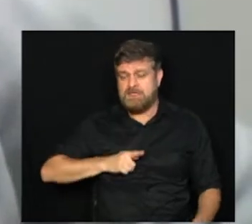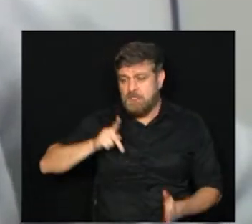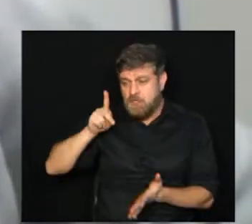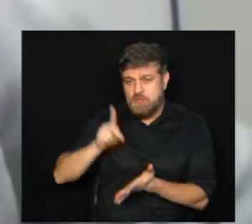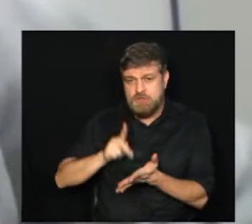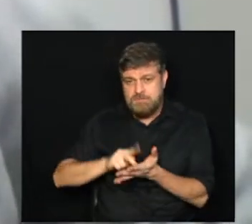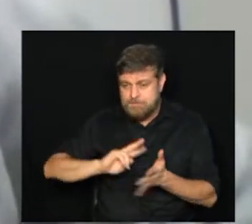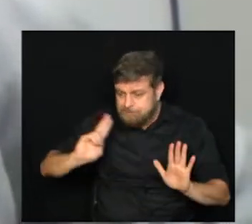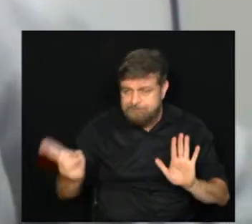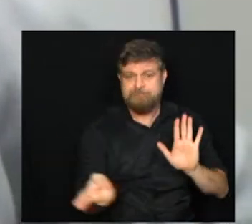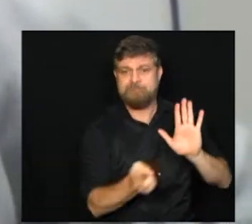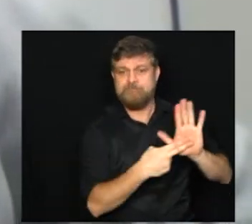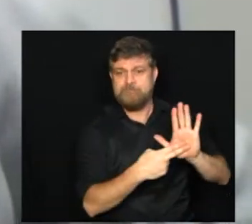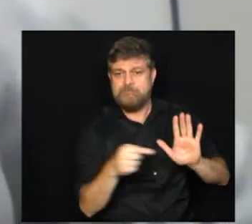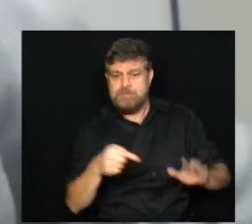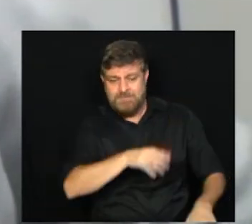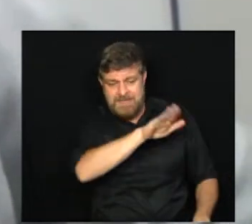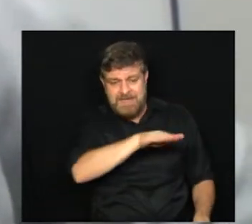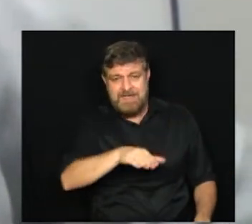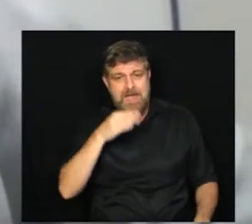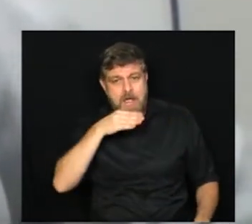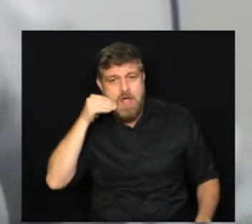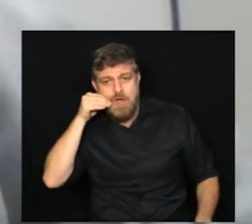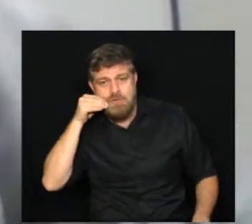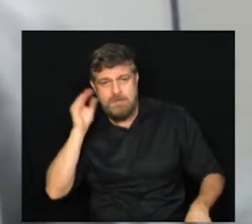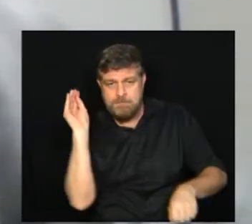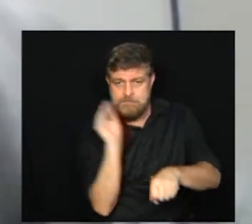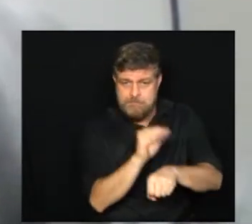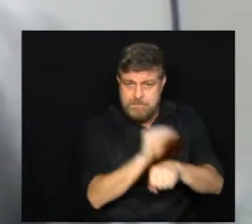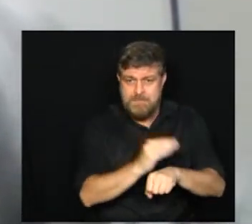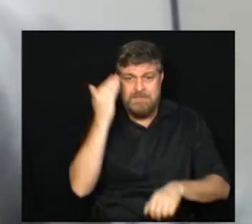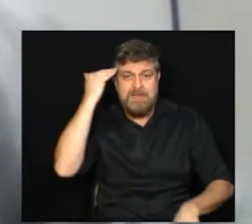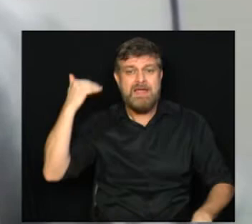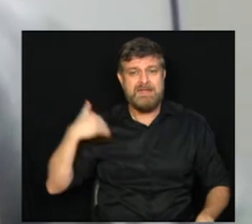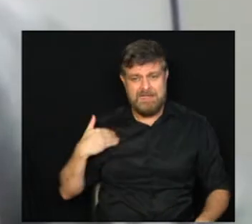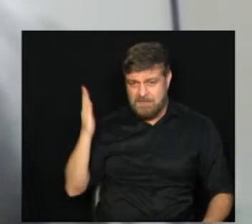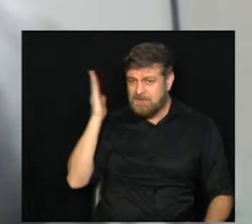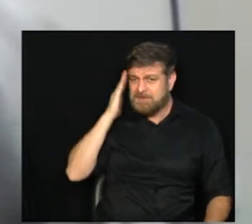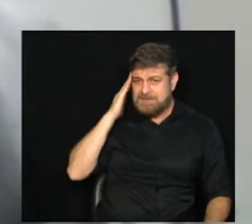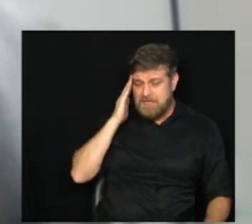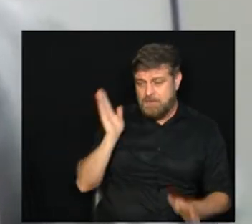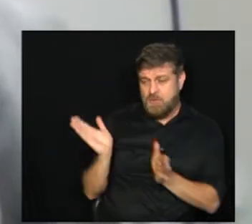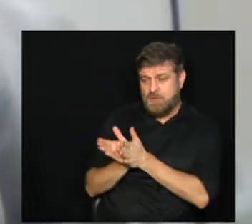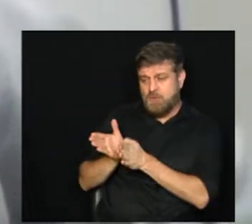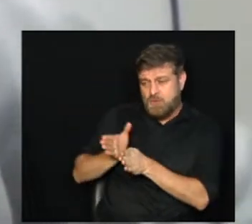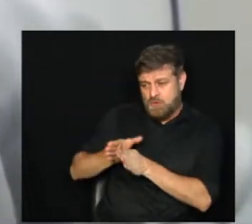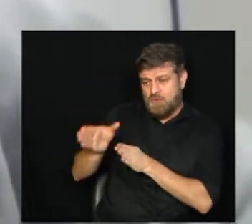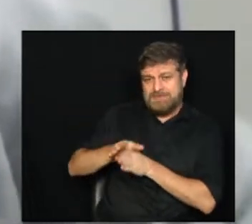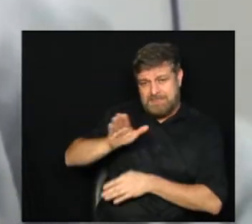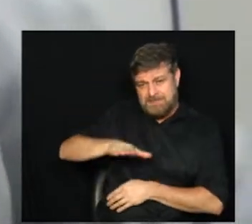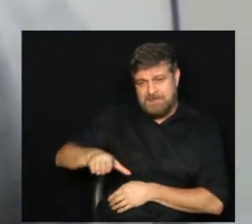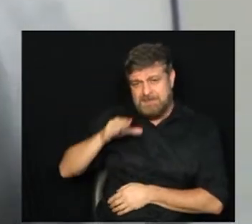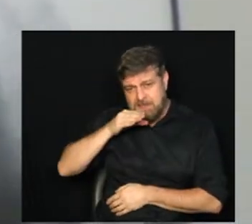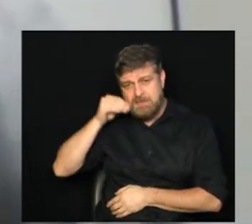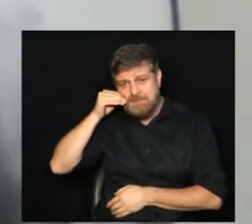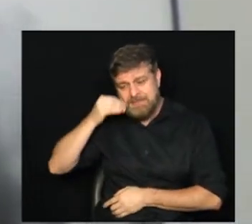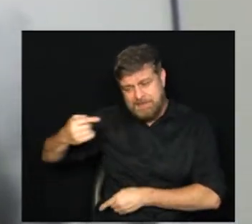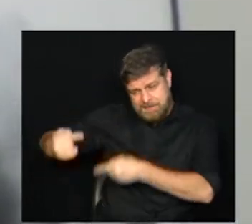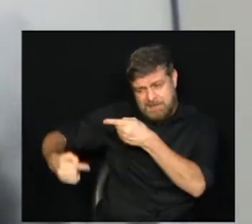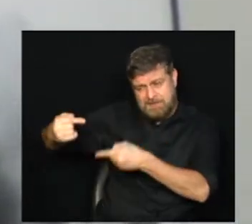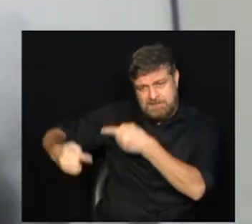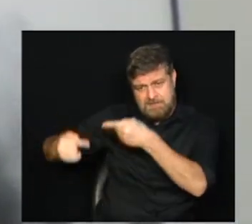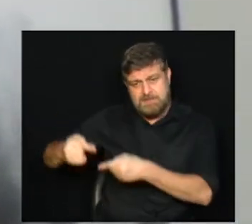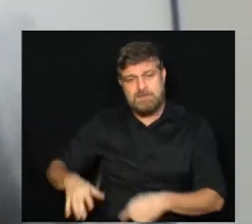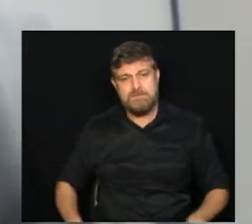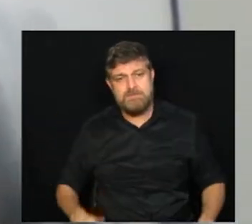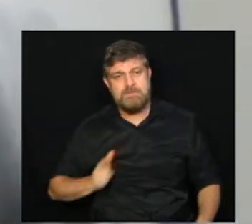na proteção com criança e adolescente. A Débora sabe do que eu estou falando também, porque dentro do CMDCA acontece essa discussão. Mas, enfim,